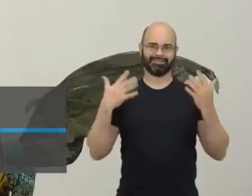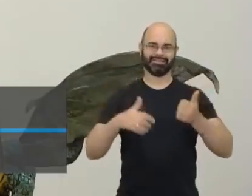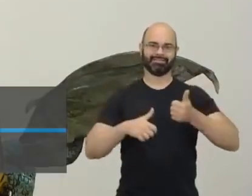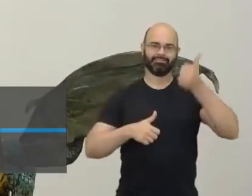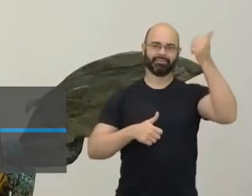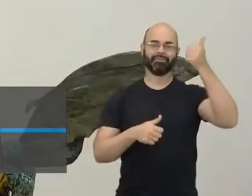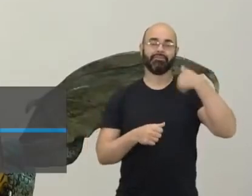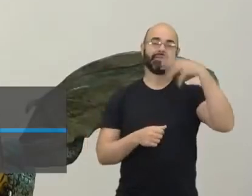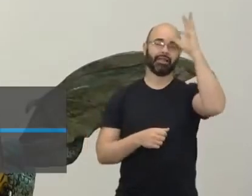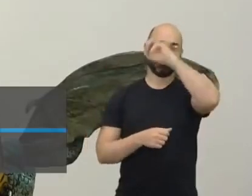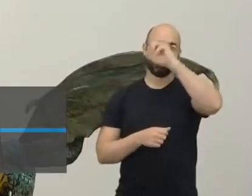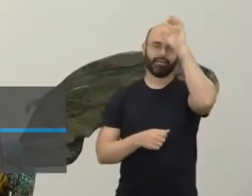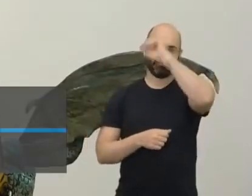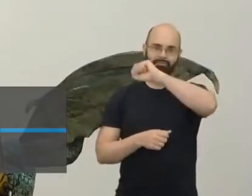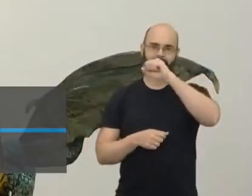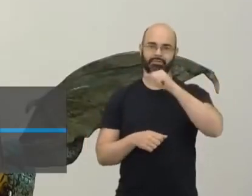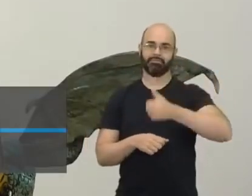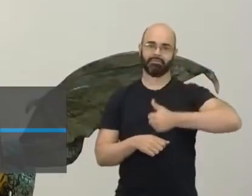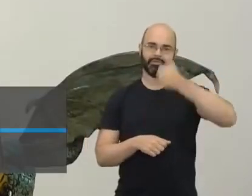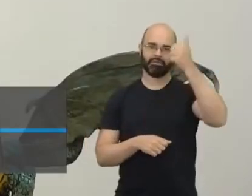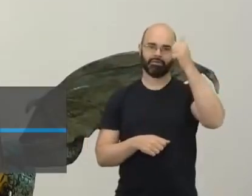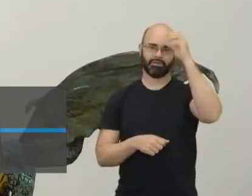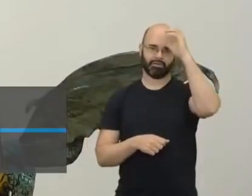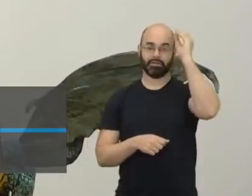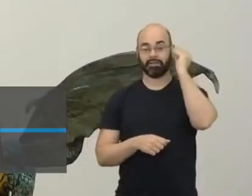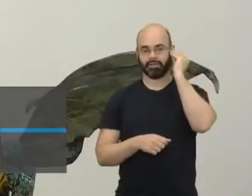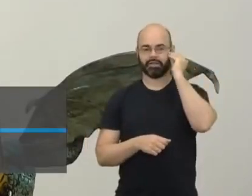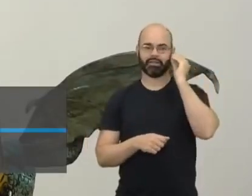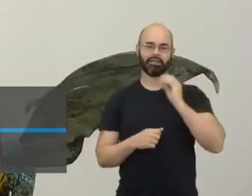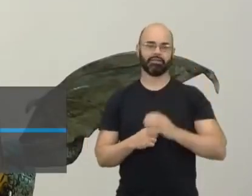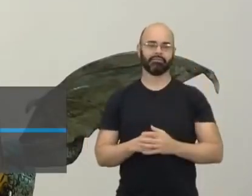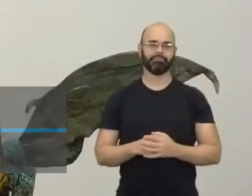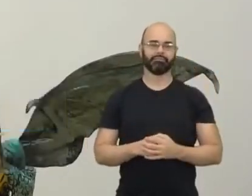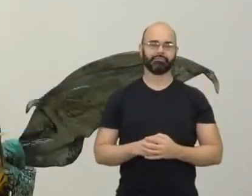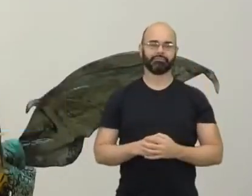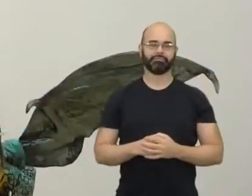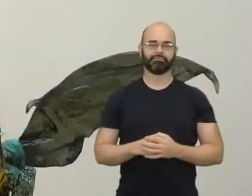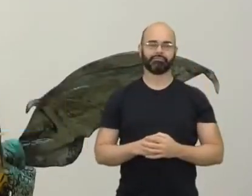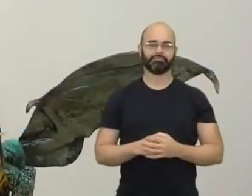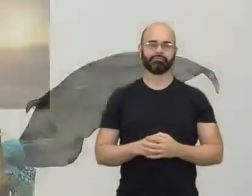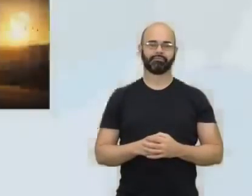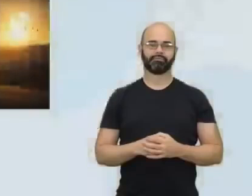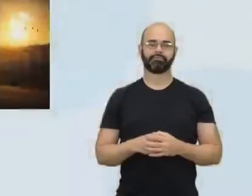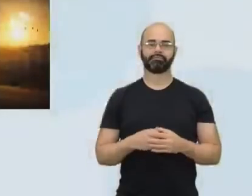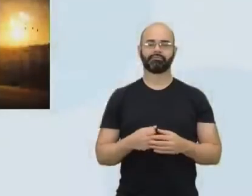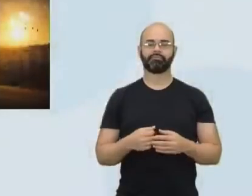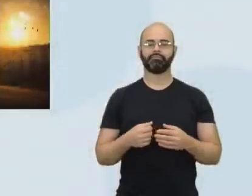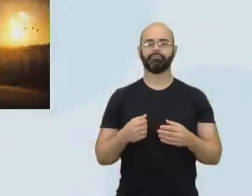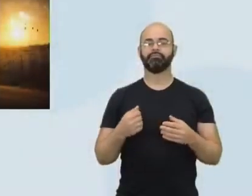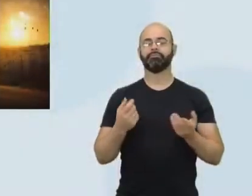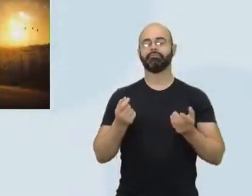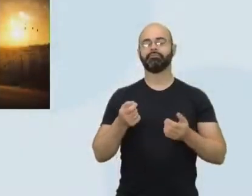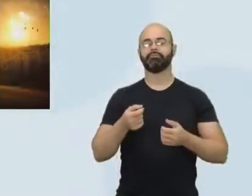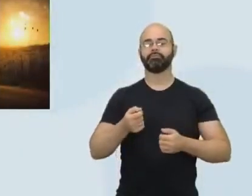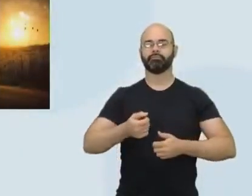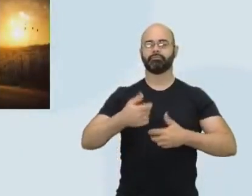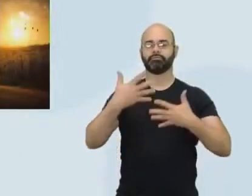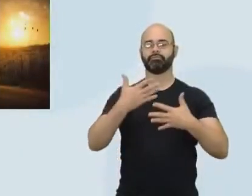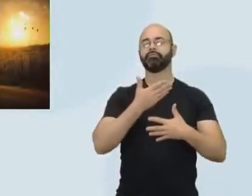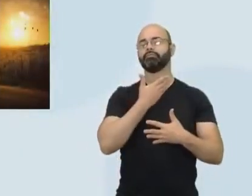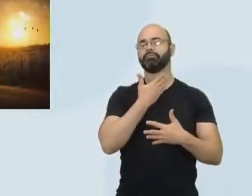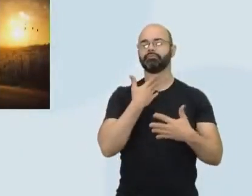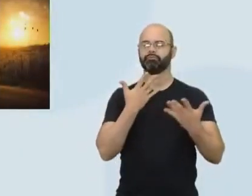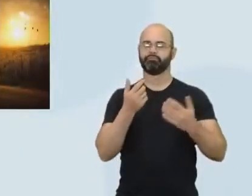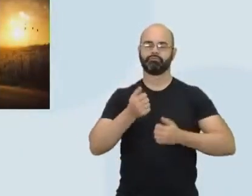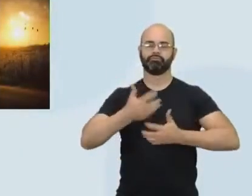pensando no aproveitamento. E para começar, também nós temos o nosso chat. Vamos refletir então um pouquinho?